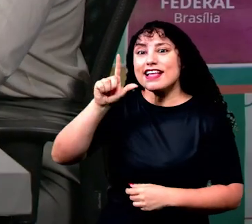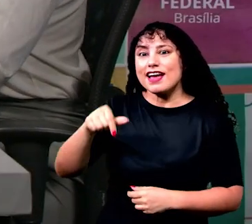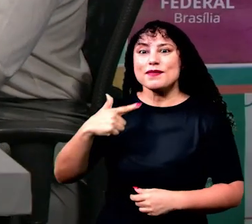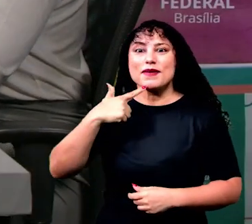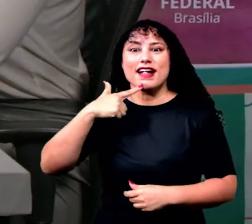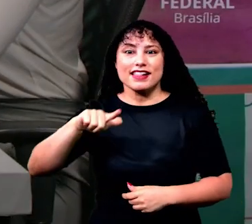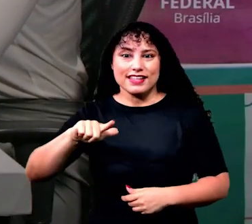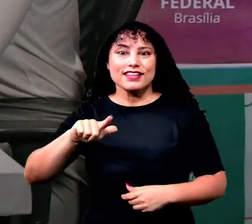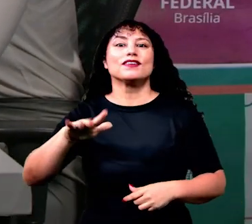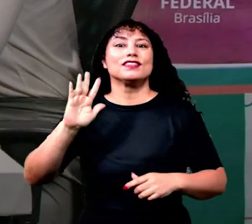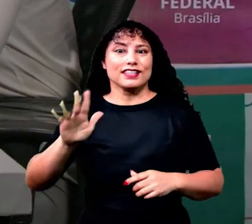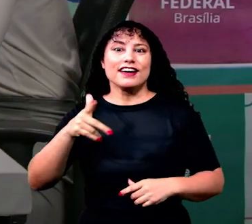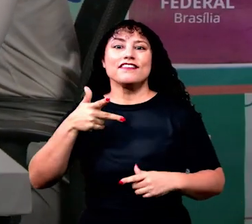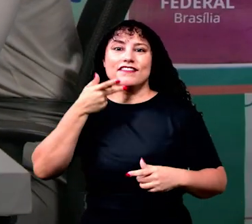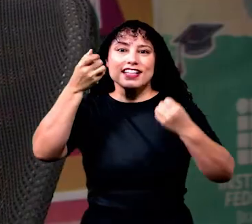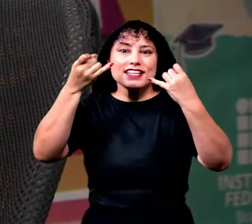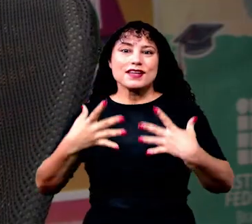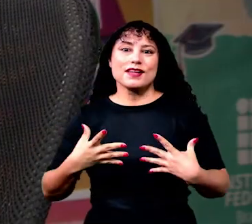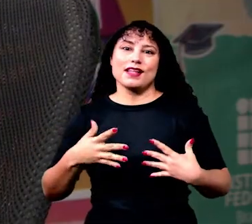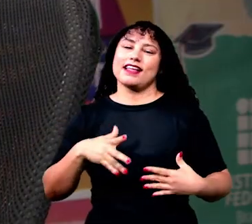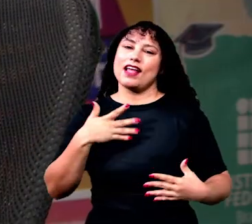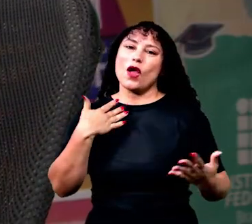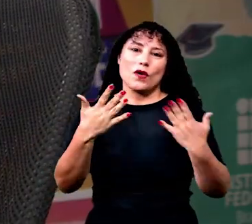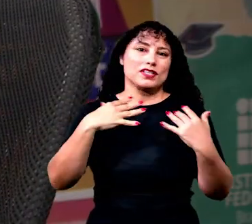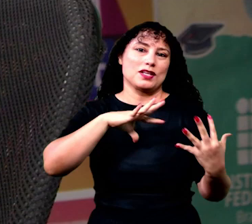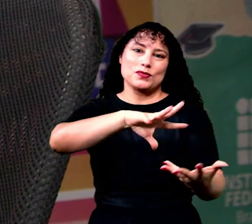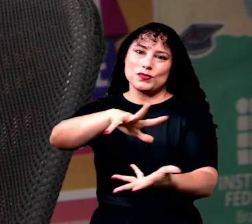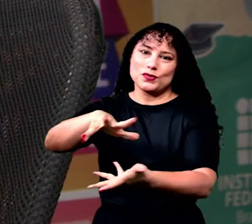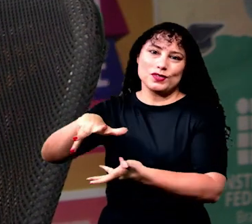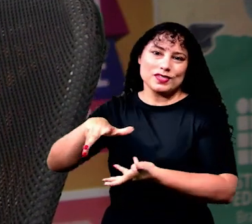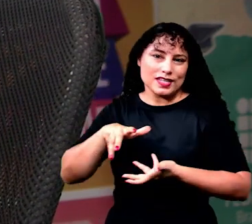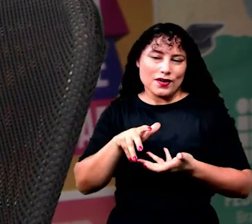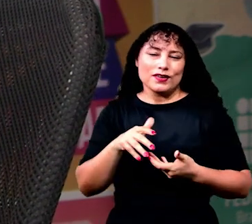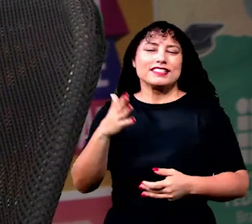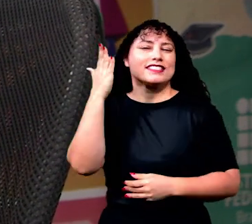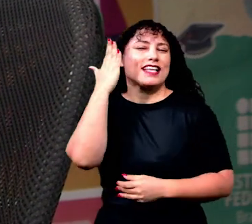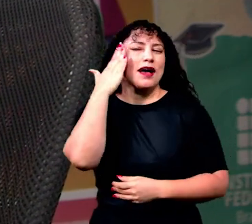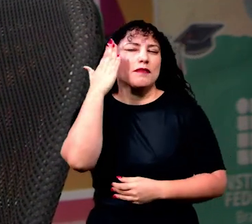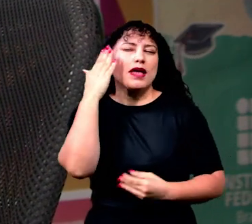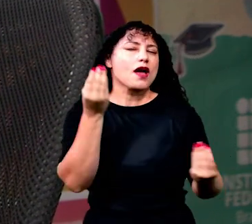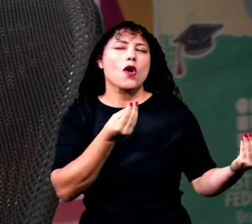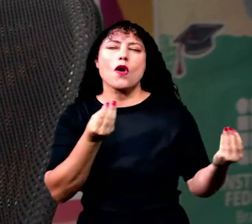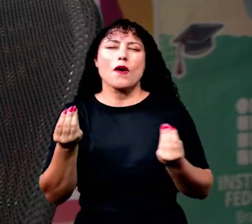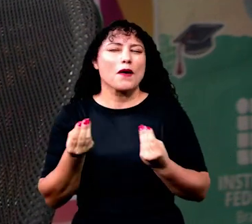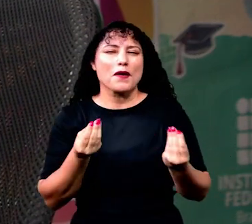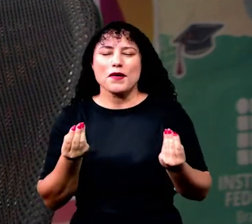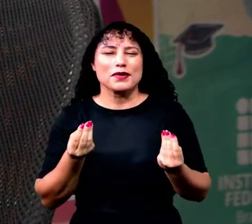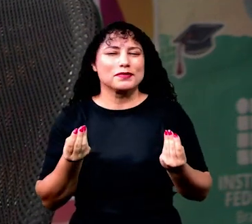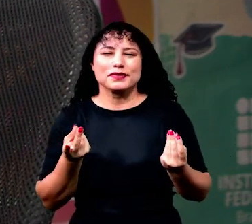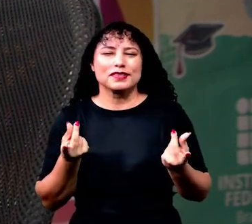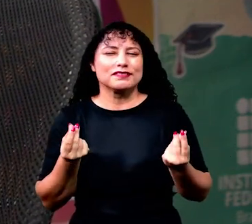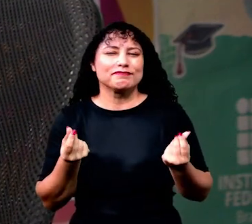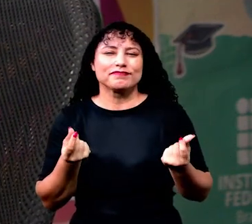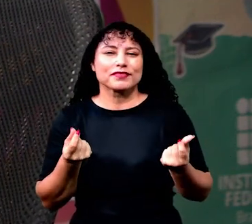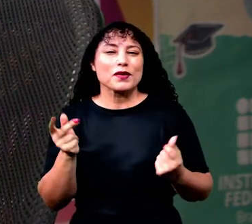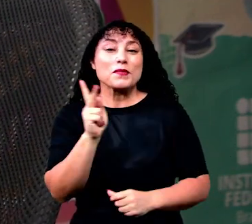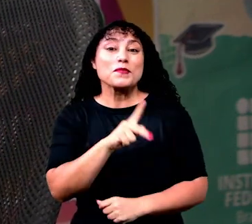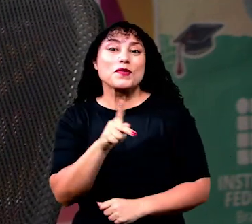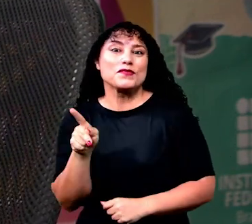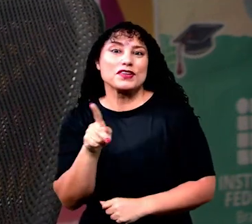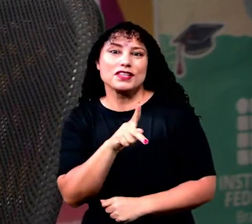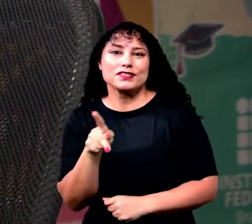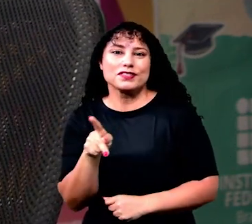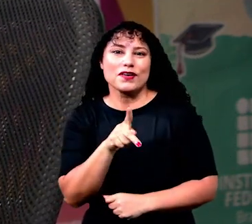eu já falei, é uma língua mundialmente falada. E eu queria saber como que o